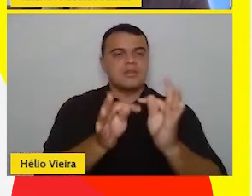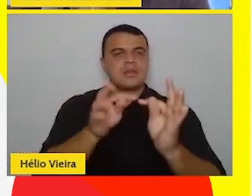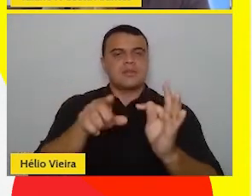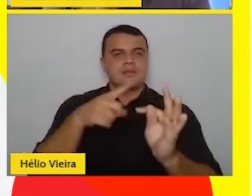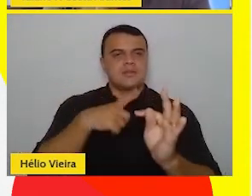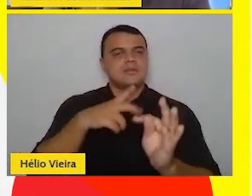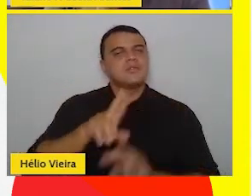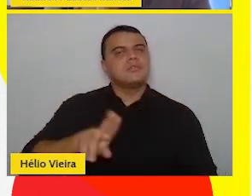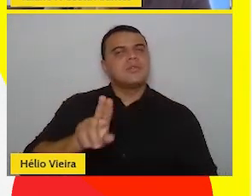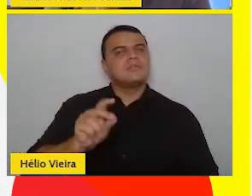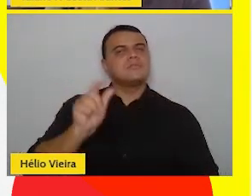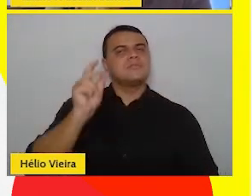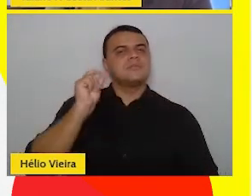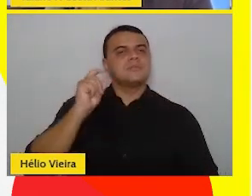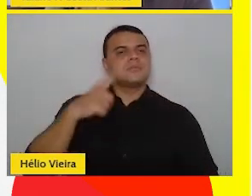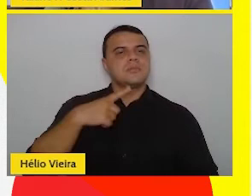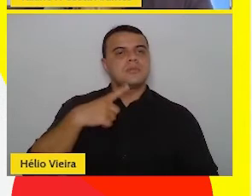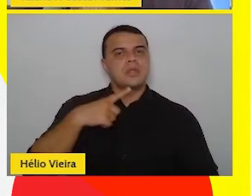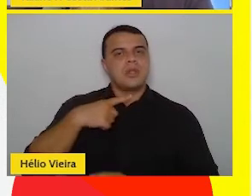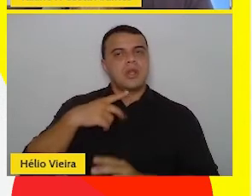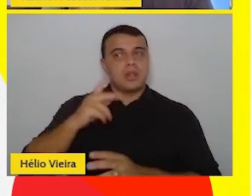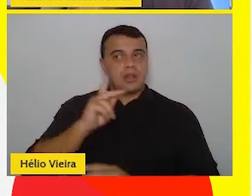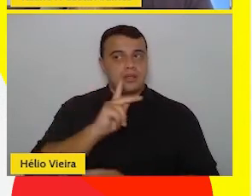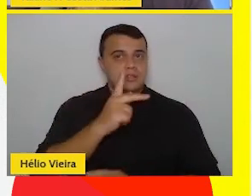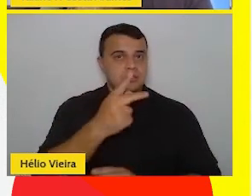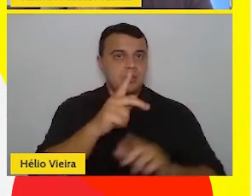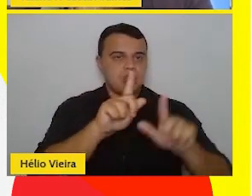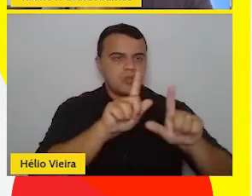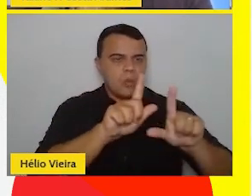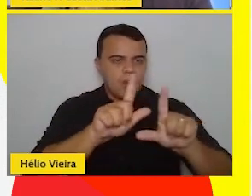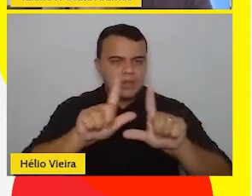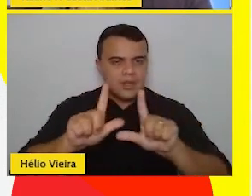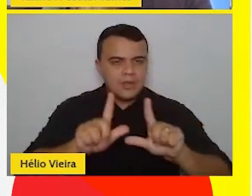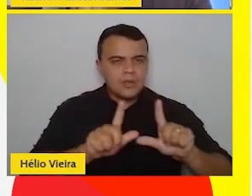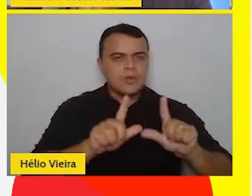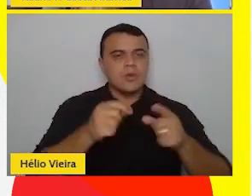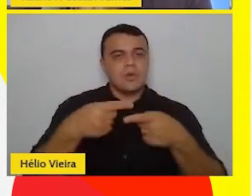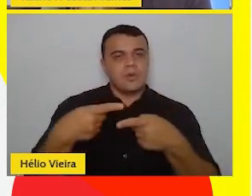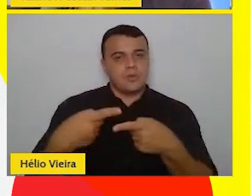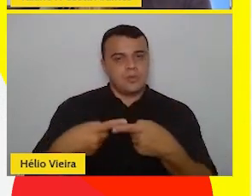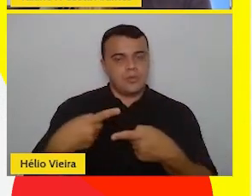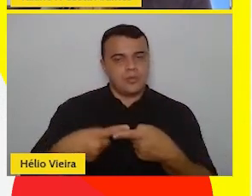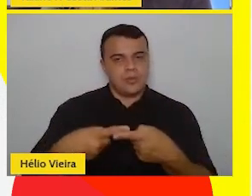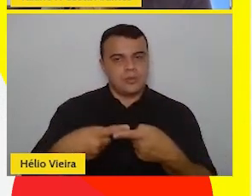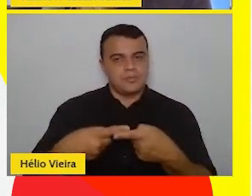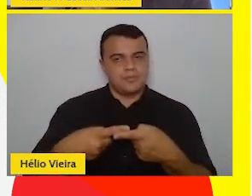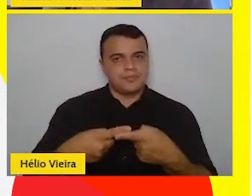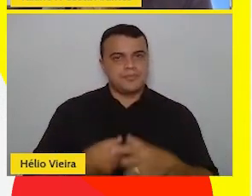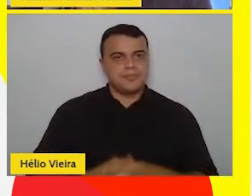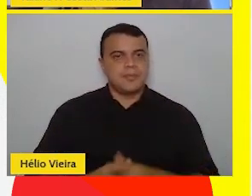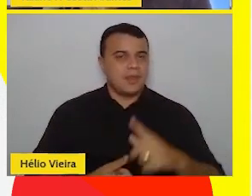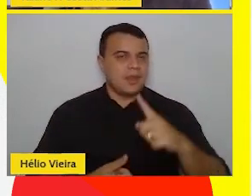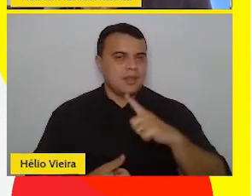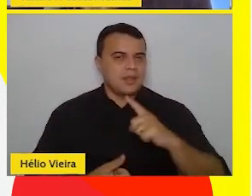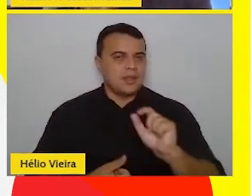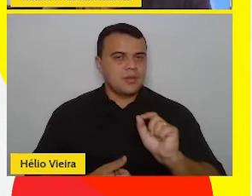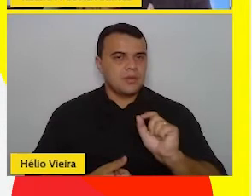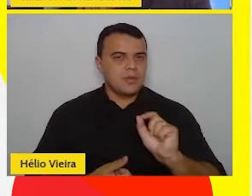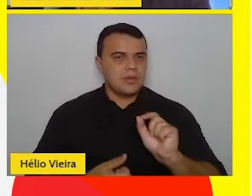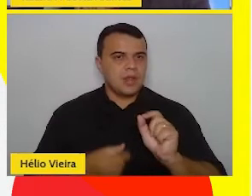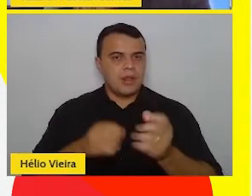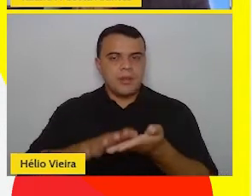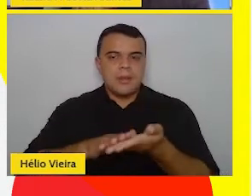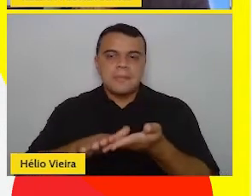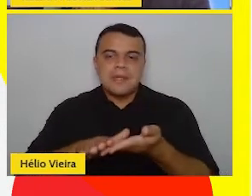era usada muito nas histórias em quadrinhos para ter uma economia na